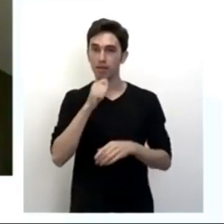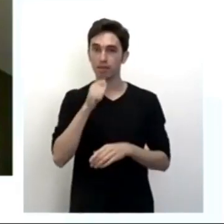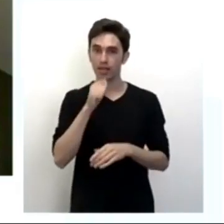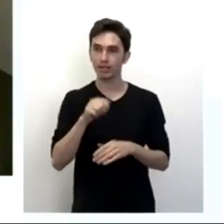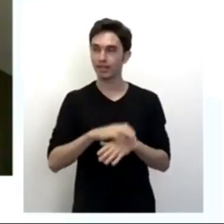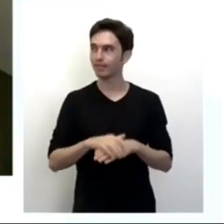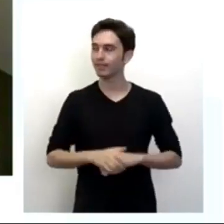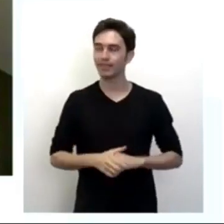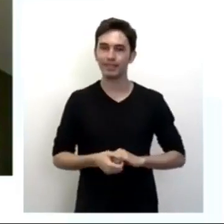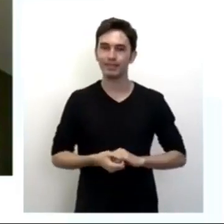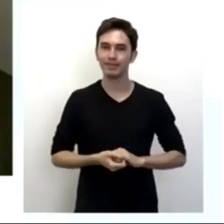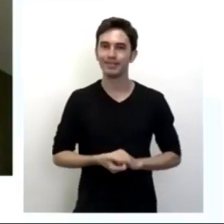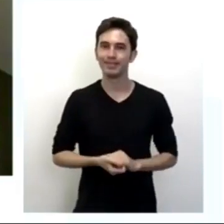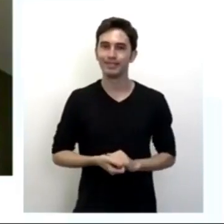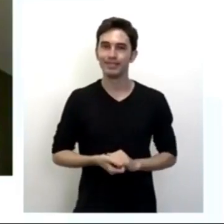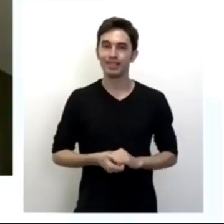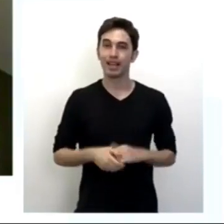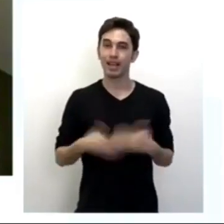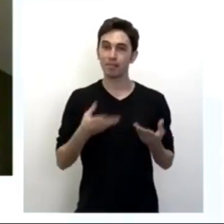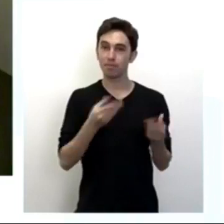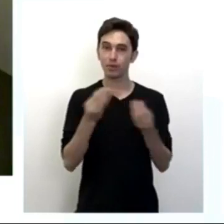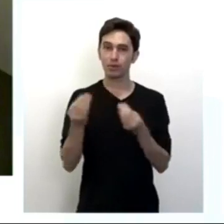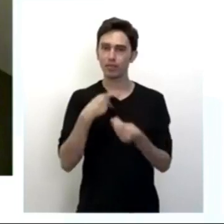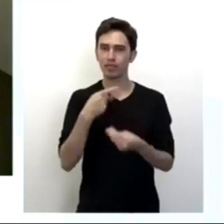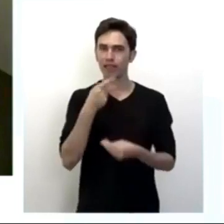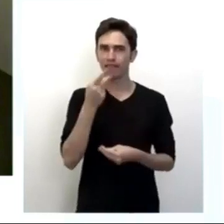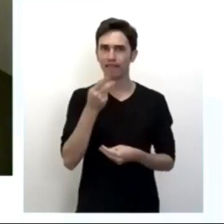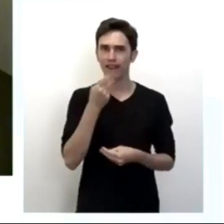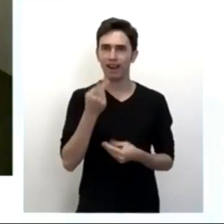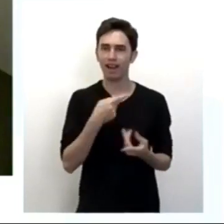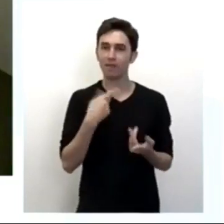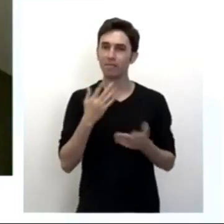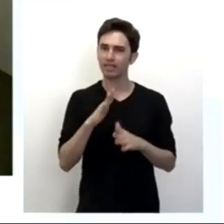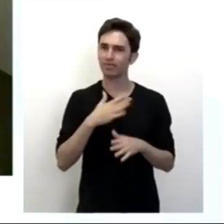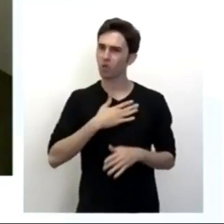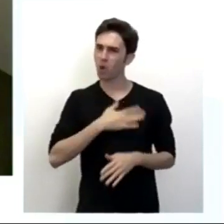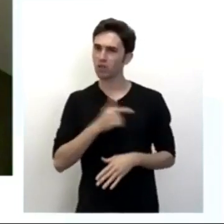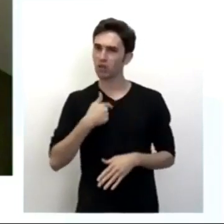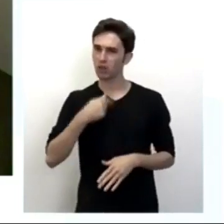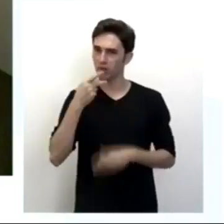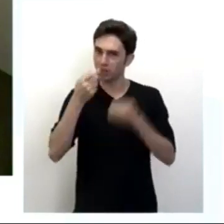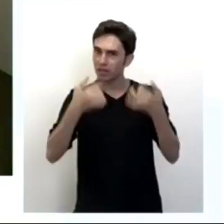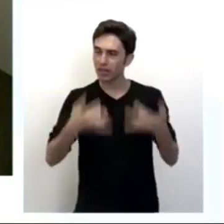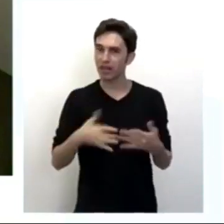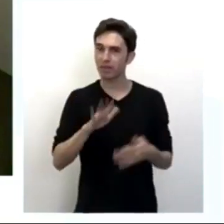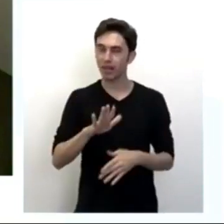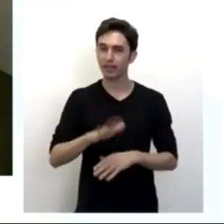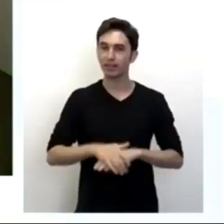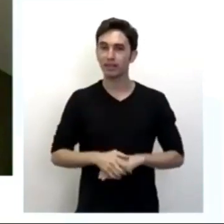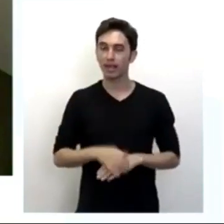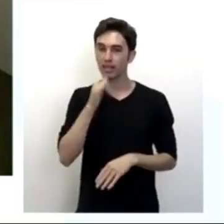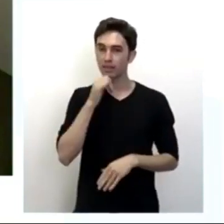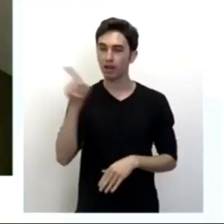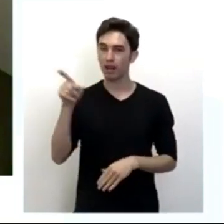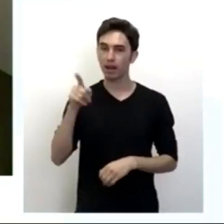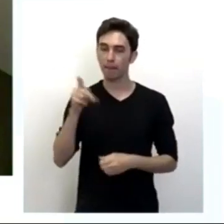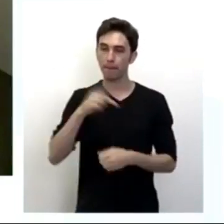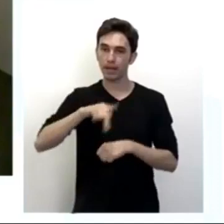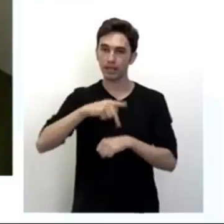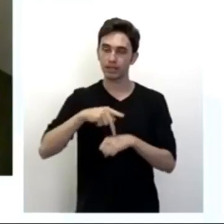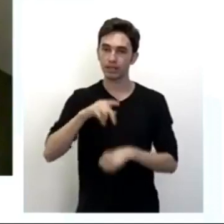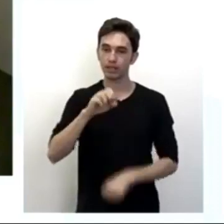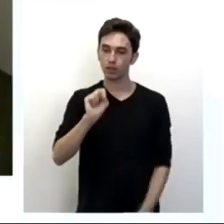nórdico dizendo, muita gente talvez não goste do que eu vou dizer agora, mas nós aqui na Suécia temos uma espécie